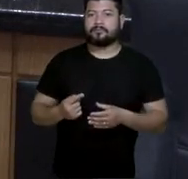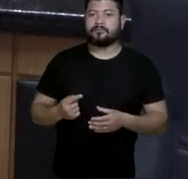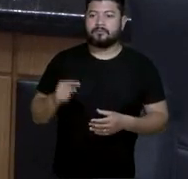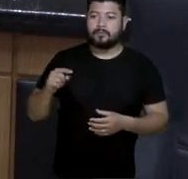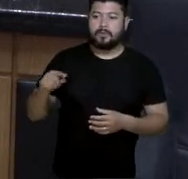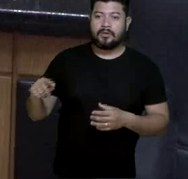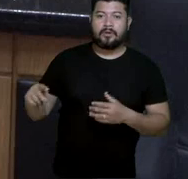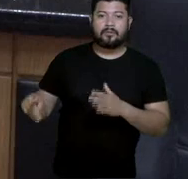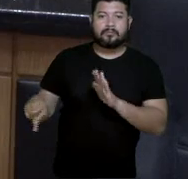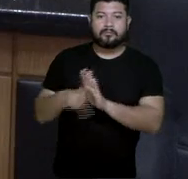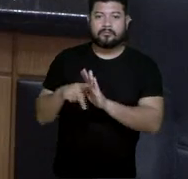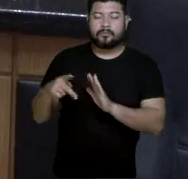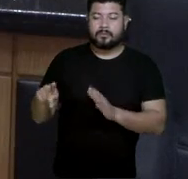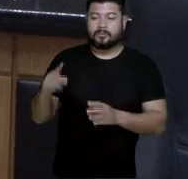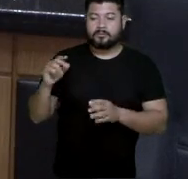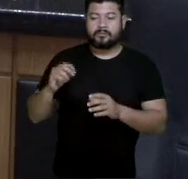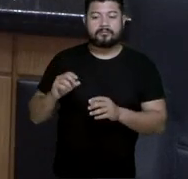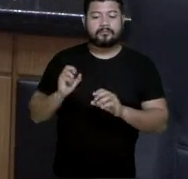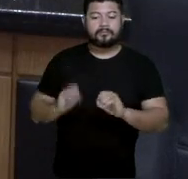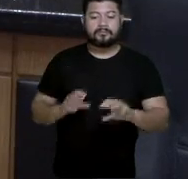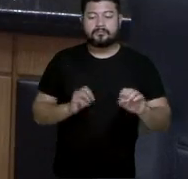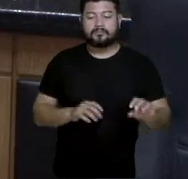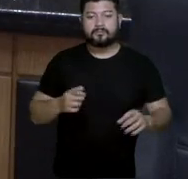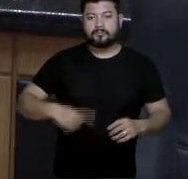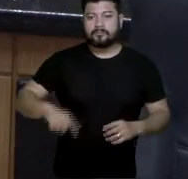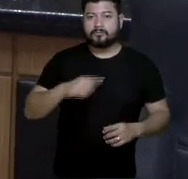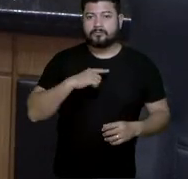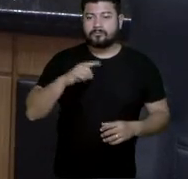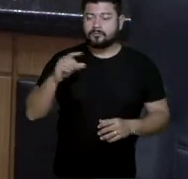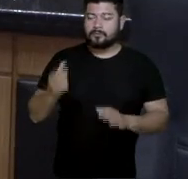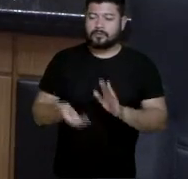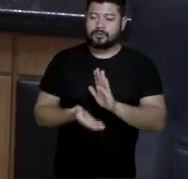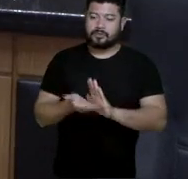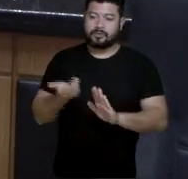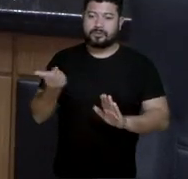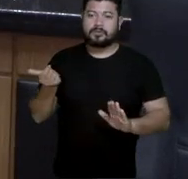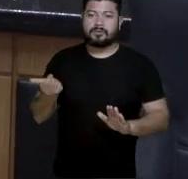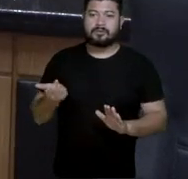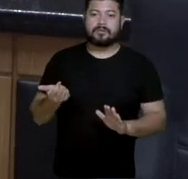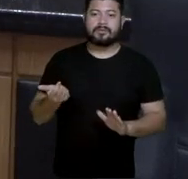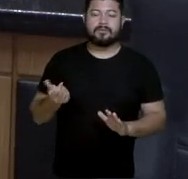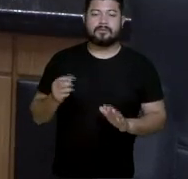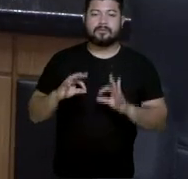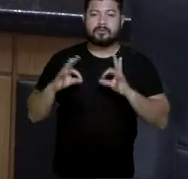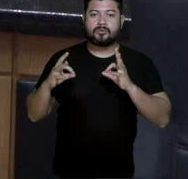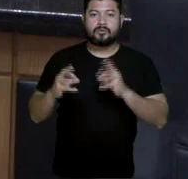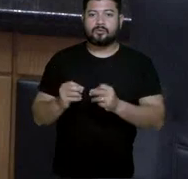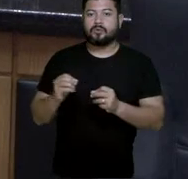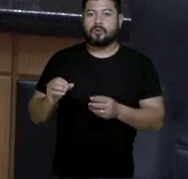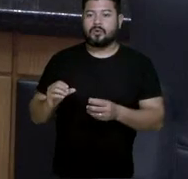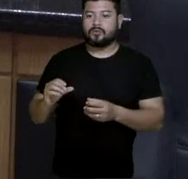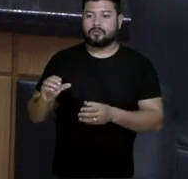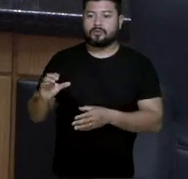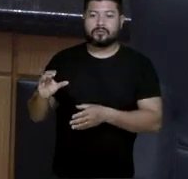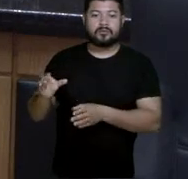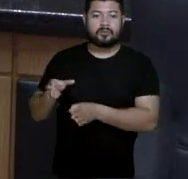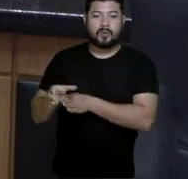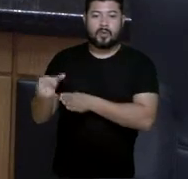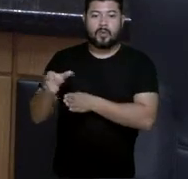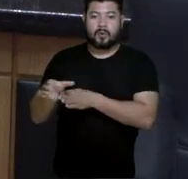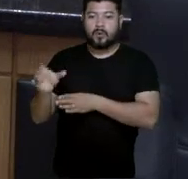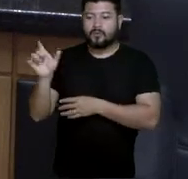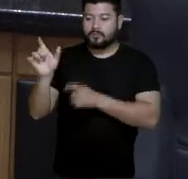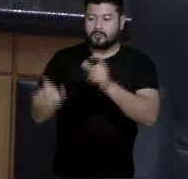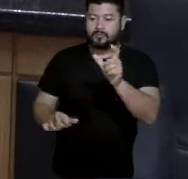Comissão de Educação, nós estamos excluindo todos os conselheiros estaduais